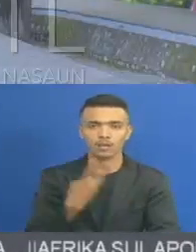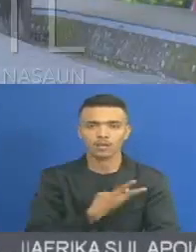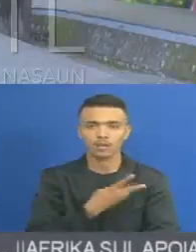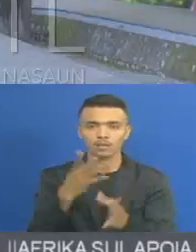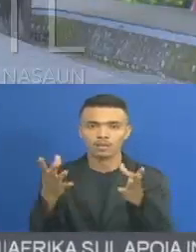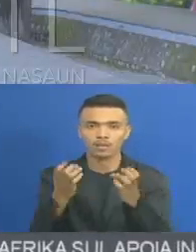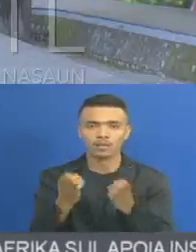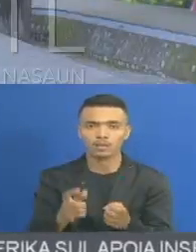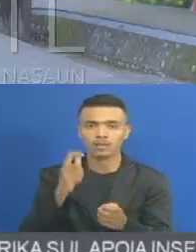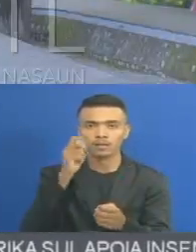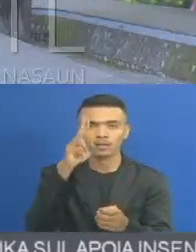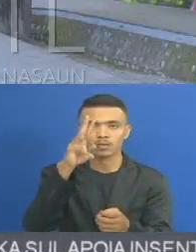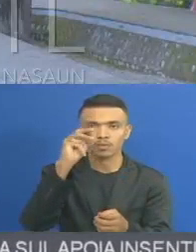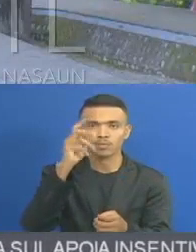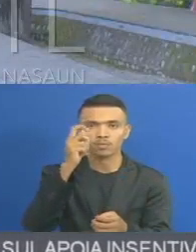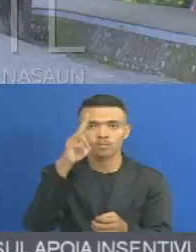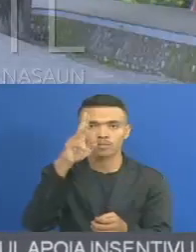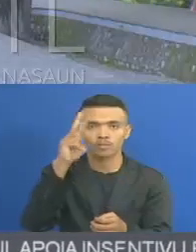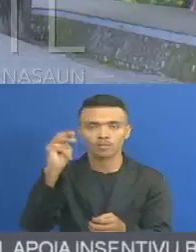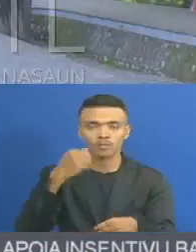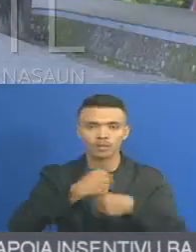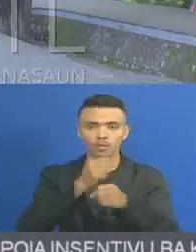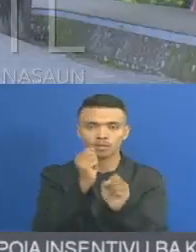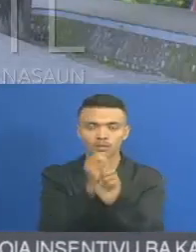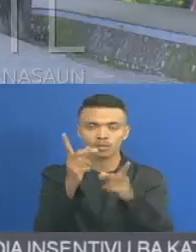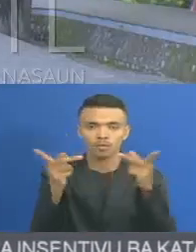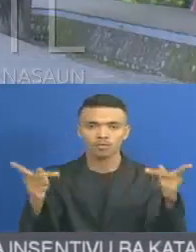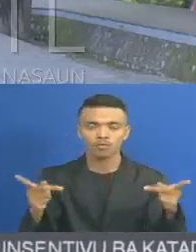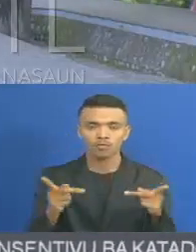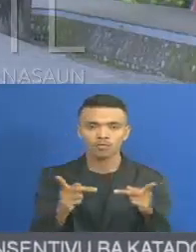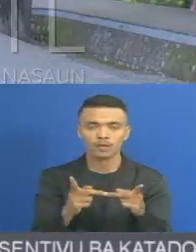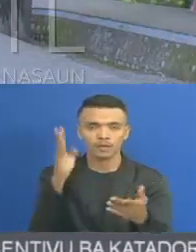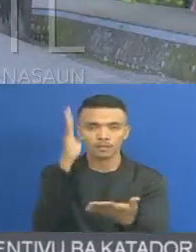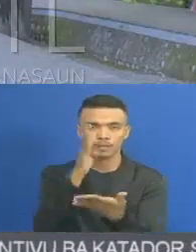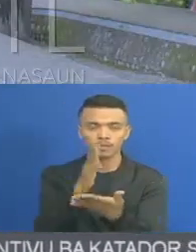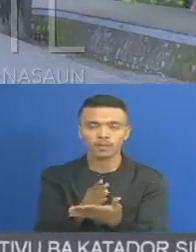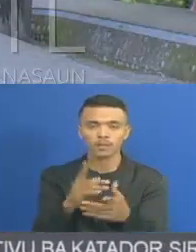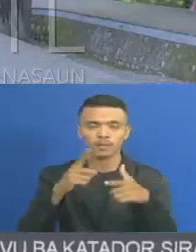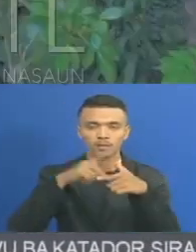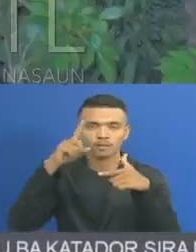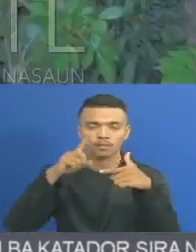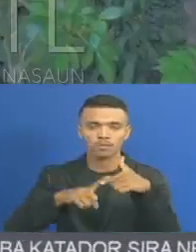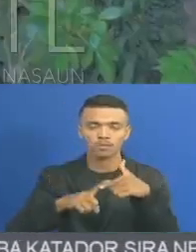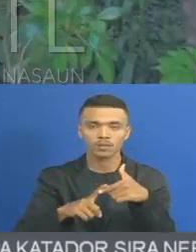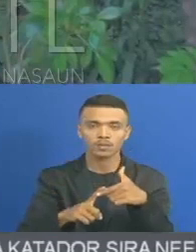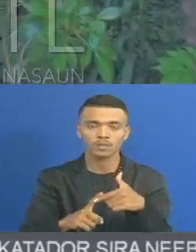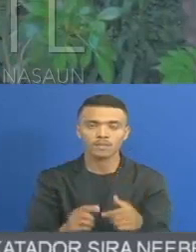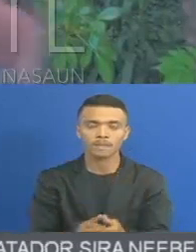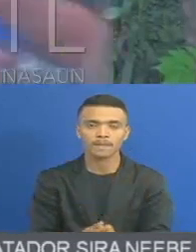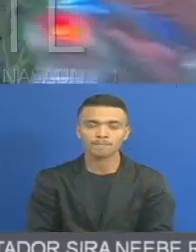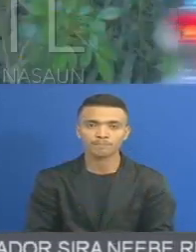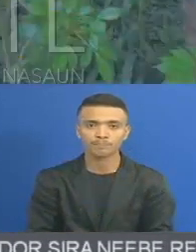ami tum-tum oikusi. Halo aminia Fatin parkir nian depois.